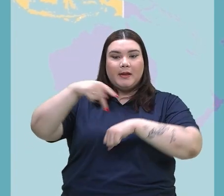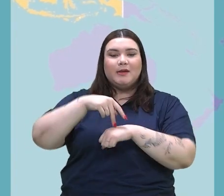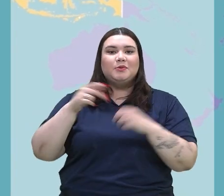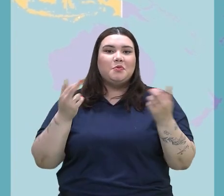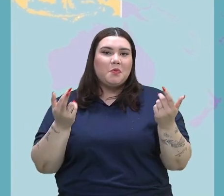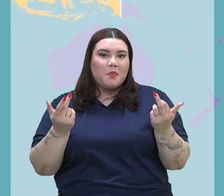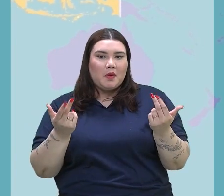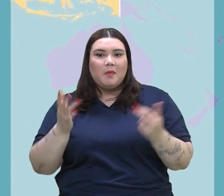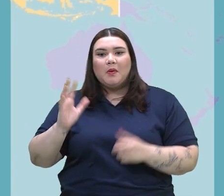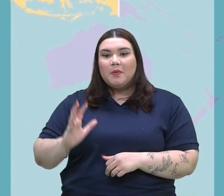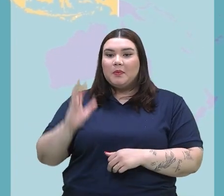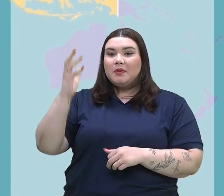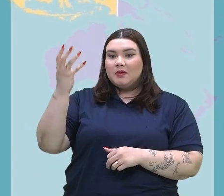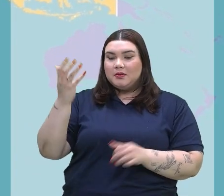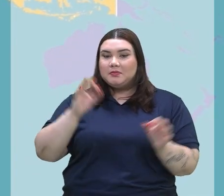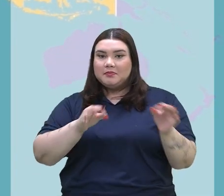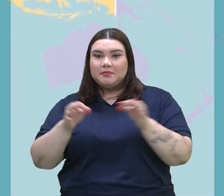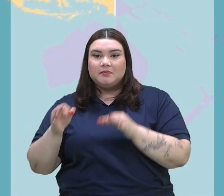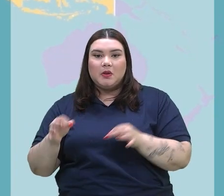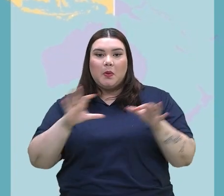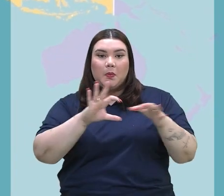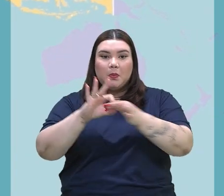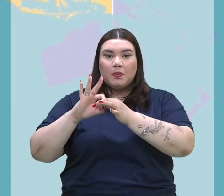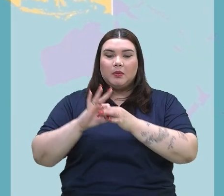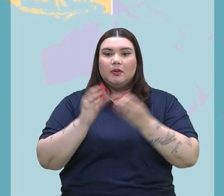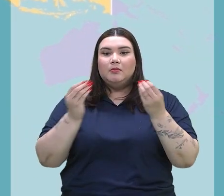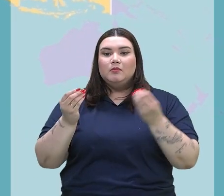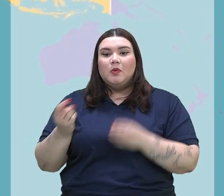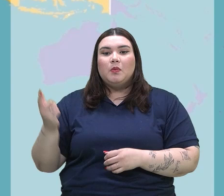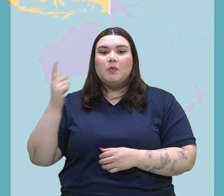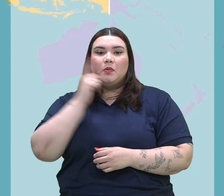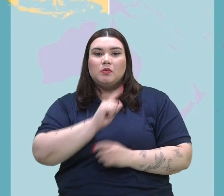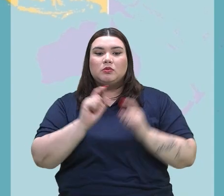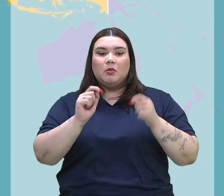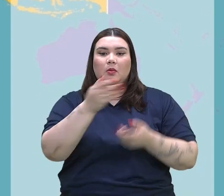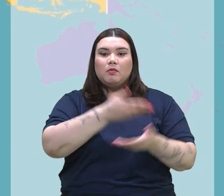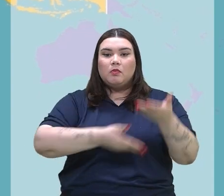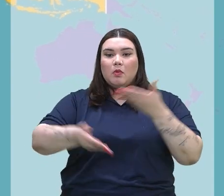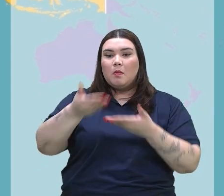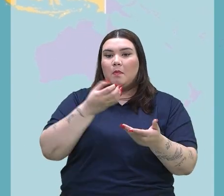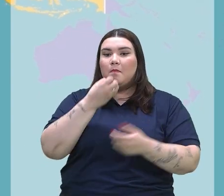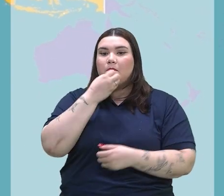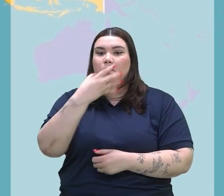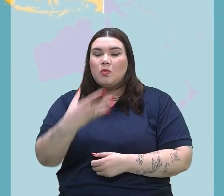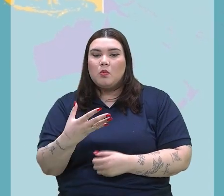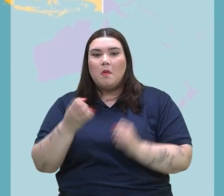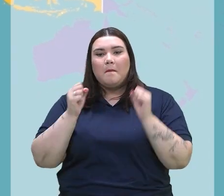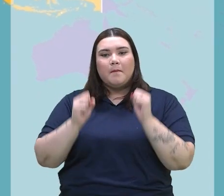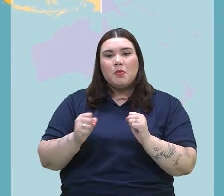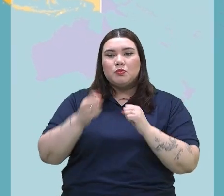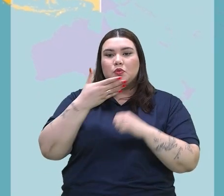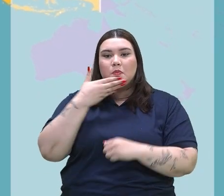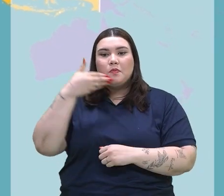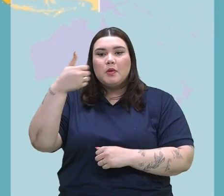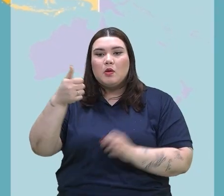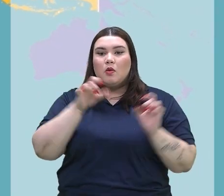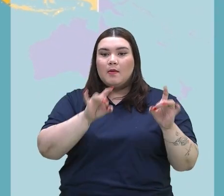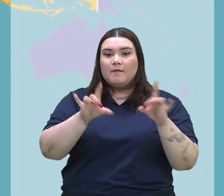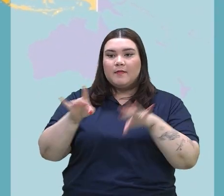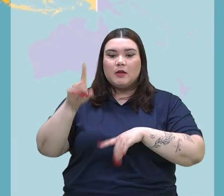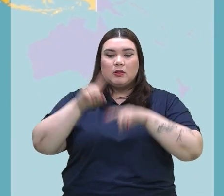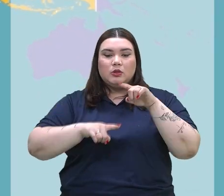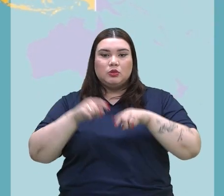a mesma coisa. Eles se unem para conseguirem um benefício em comum, que pode ser para melhorar o comércio com